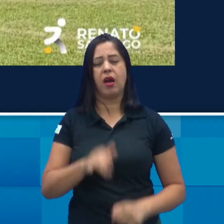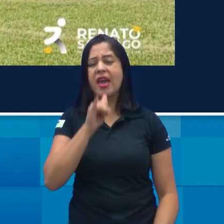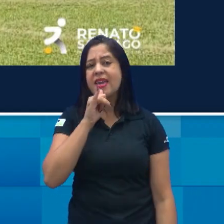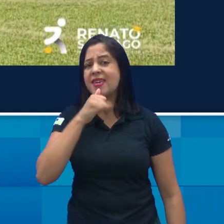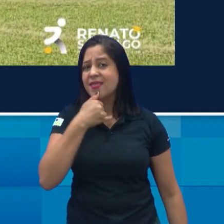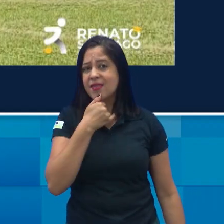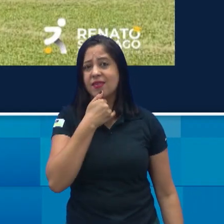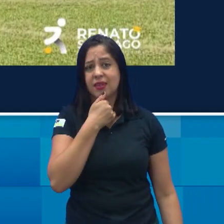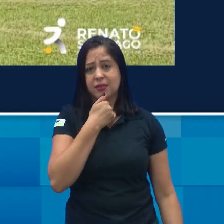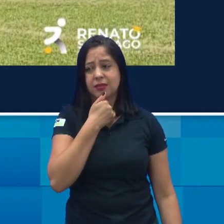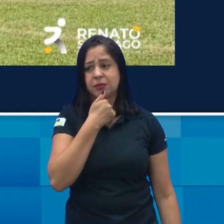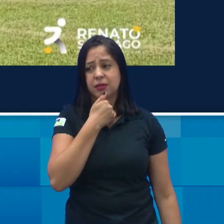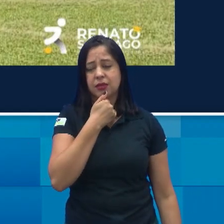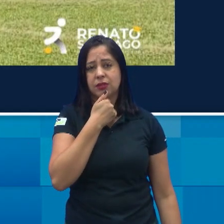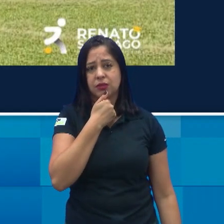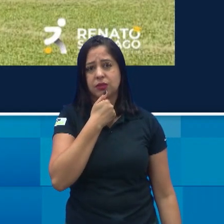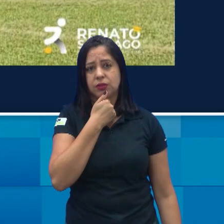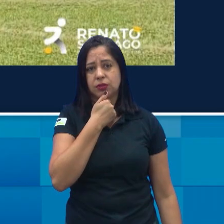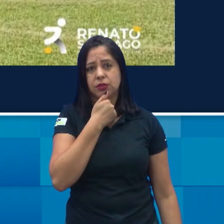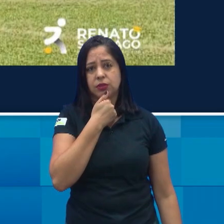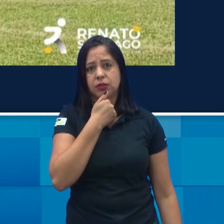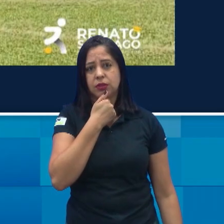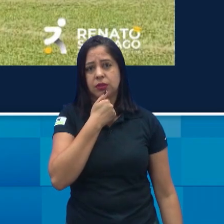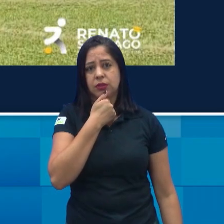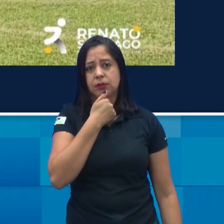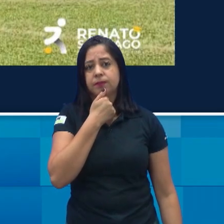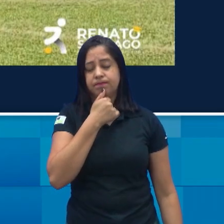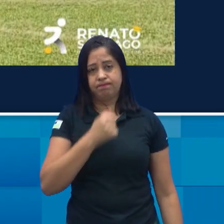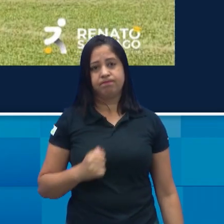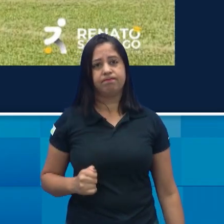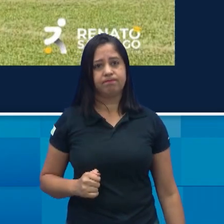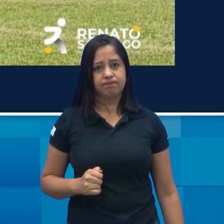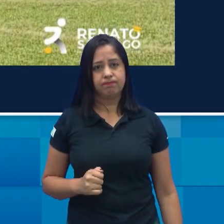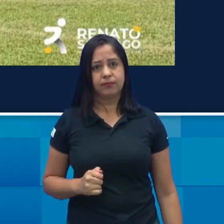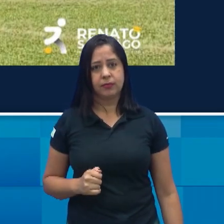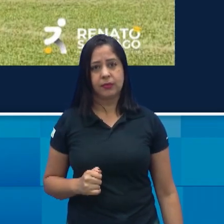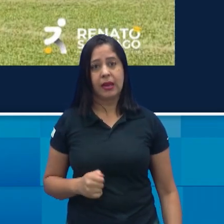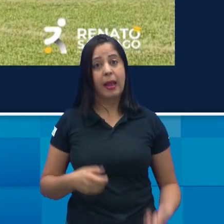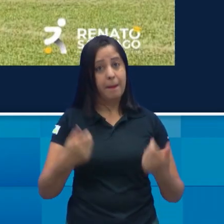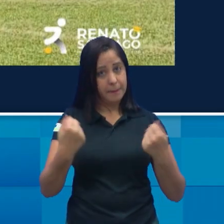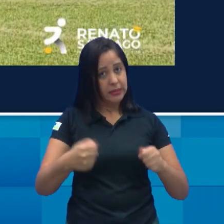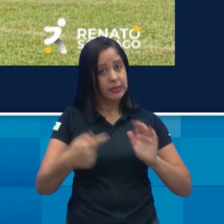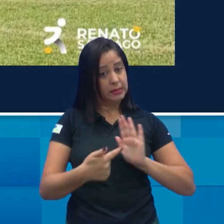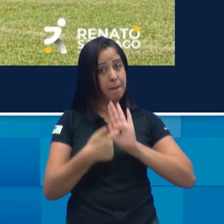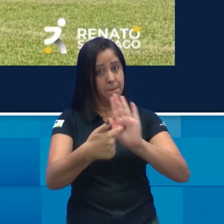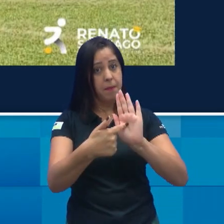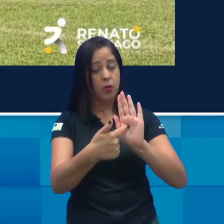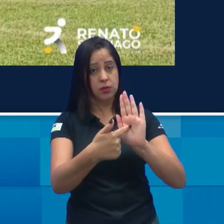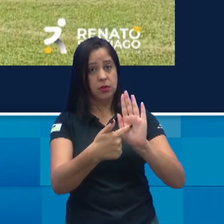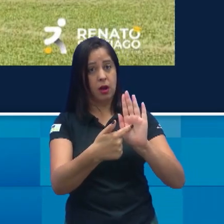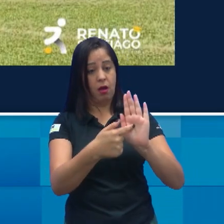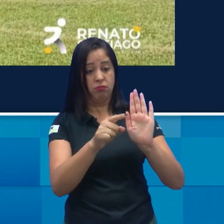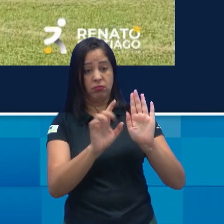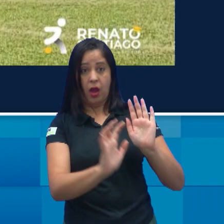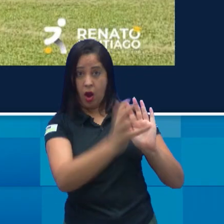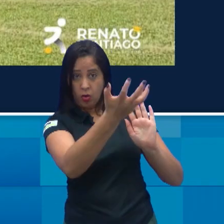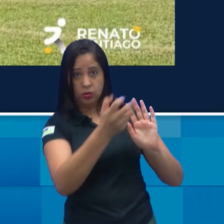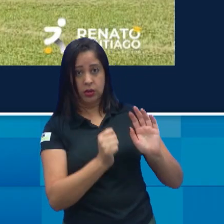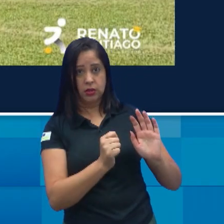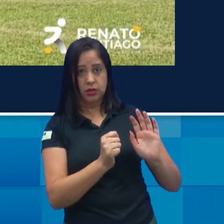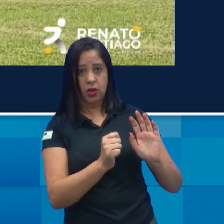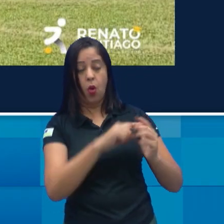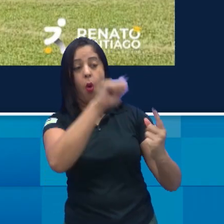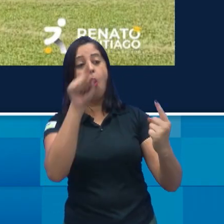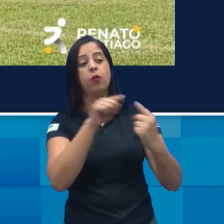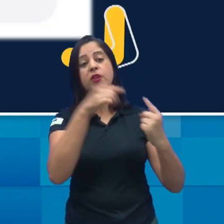Infelizmente, nós temos que marcar esse acontecimento como exemplo para que isso não